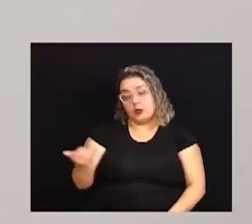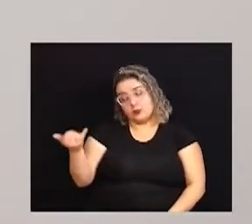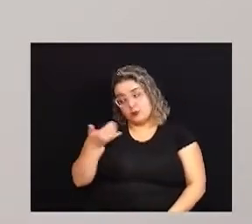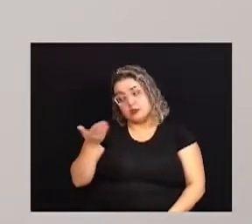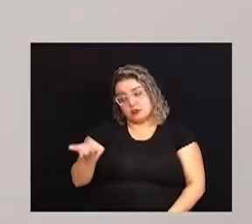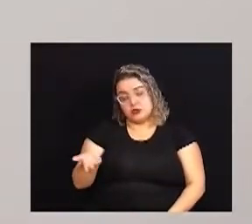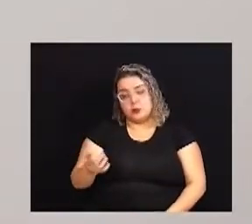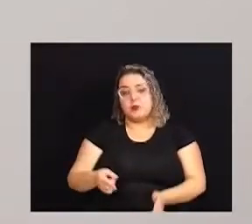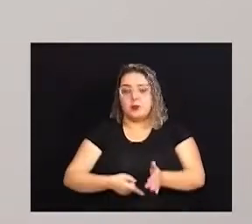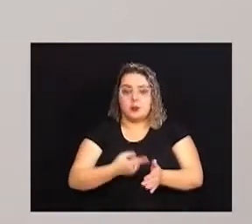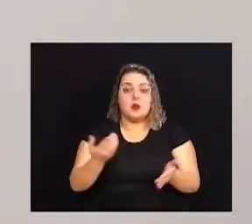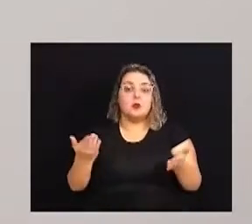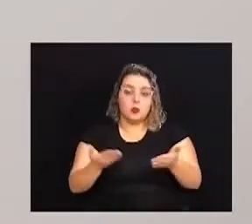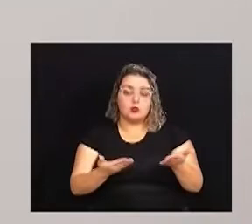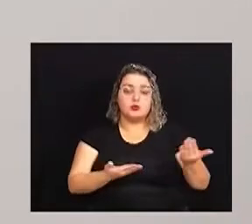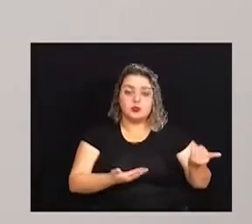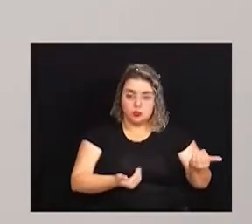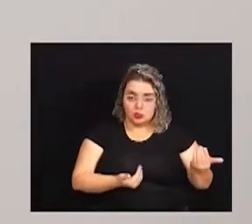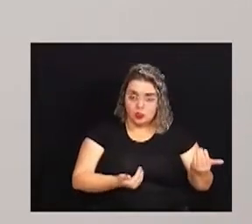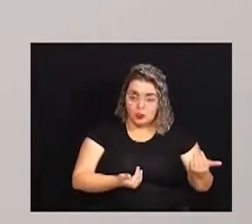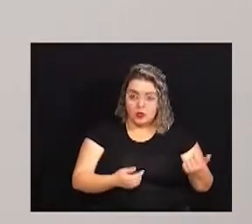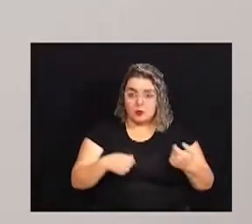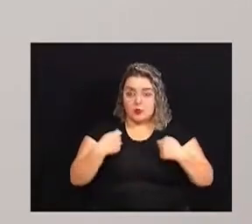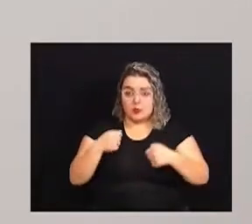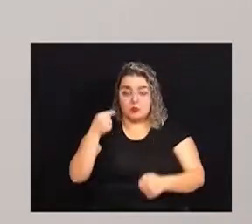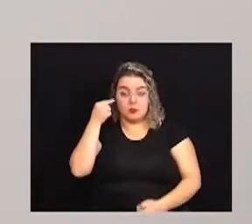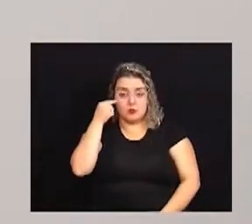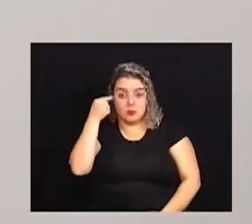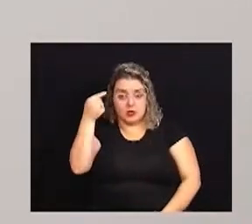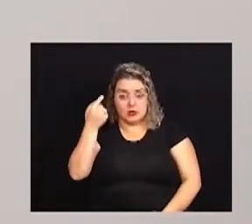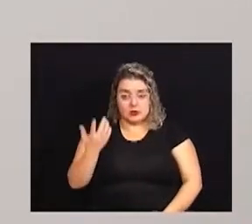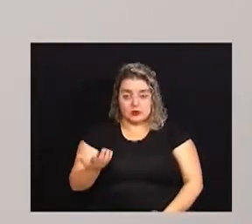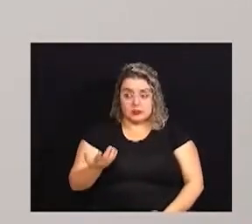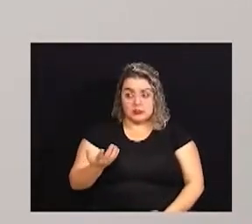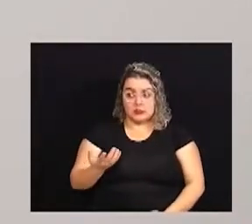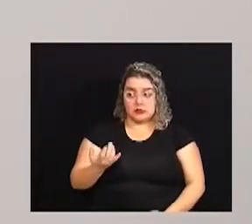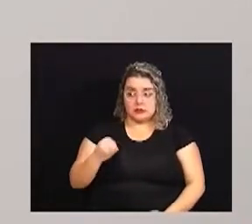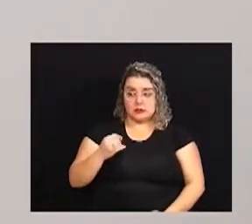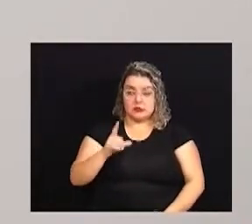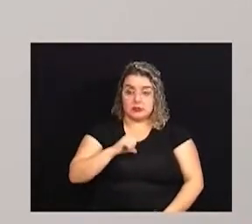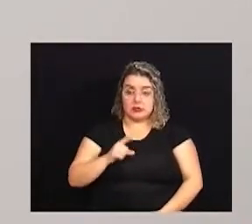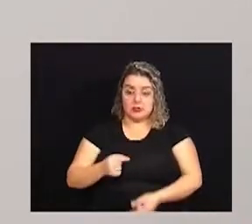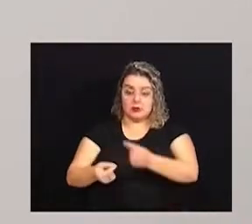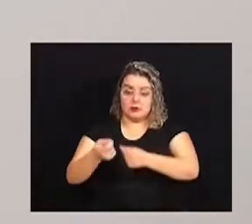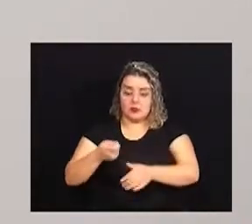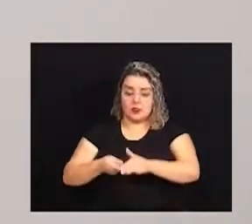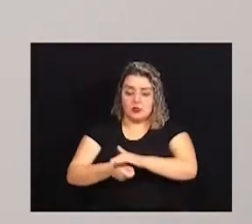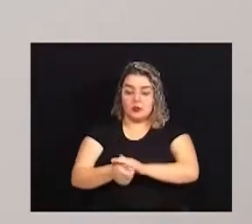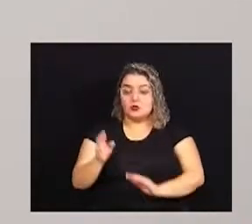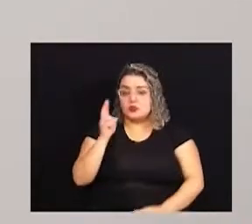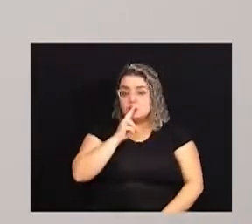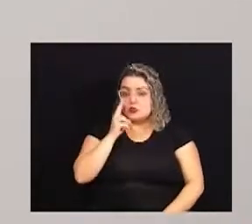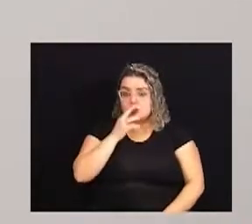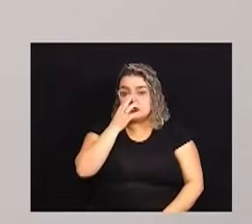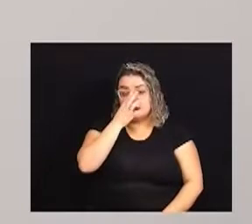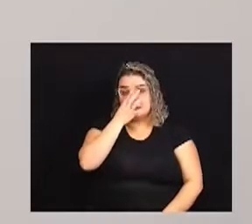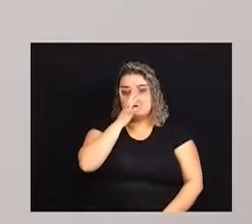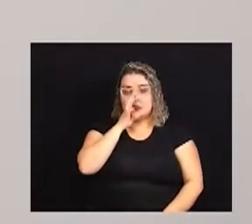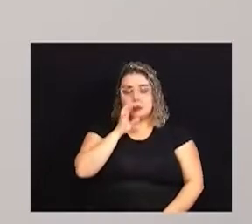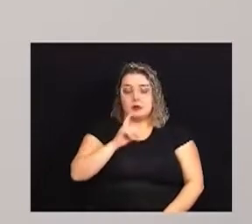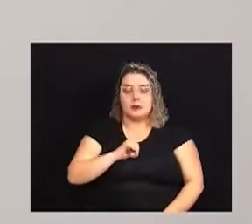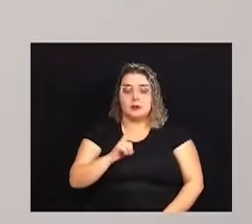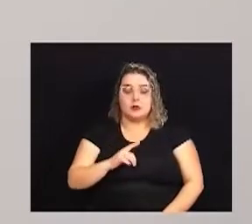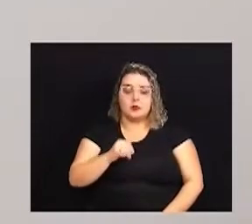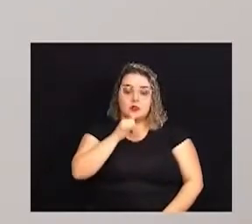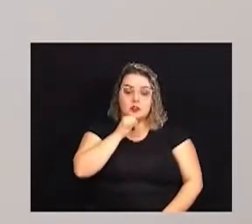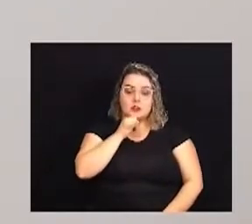disse, primeiro, hoje o jovem ele precisa pensar em... Se você tem uma reserva de emergência, você tem, por